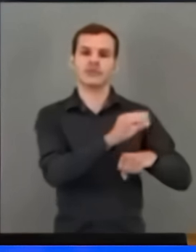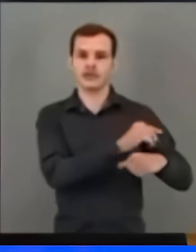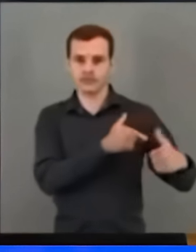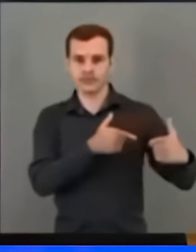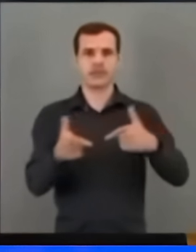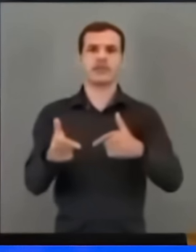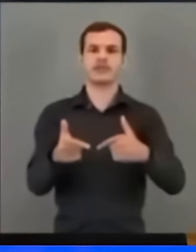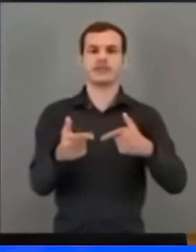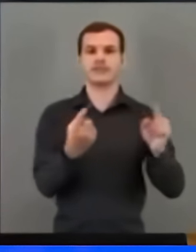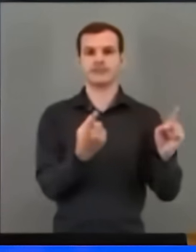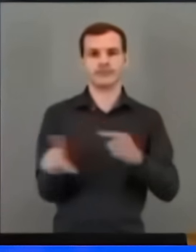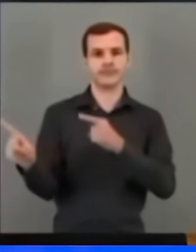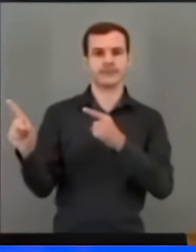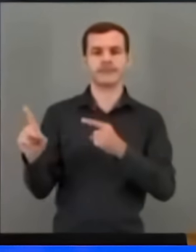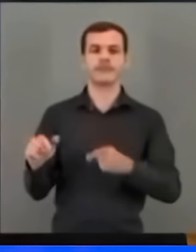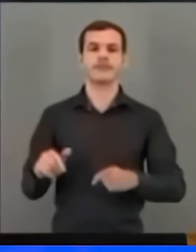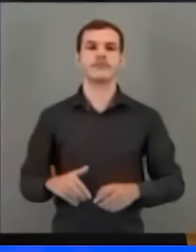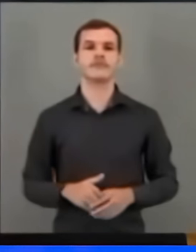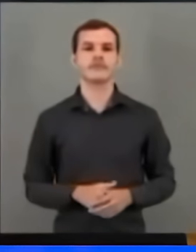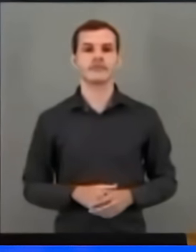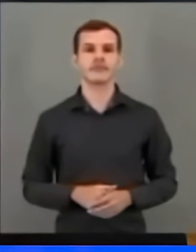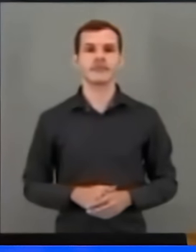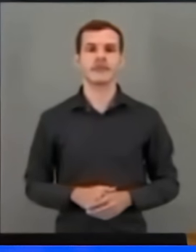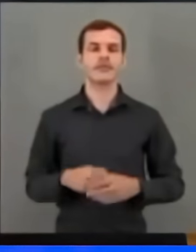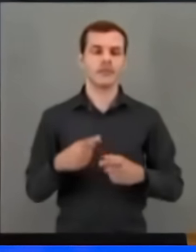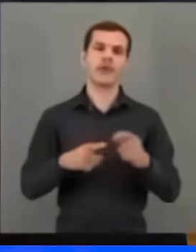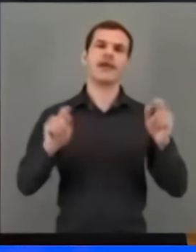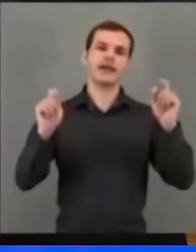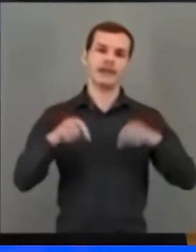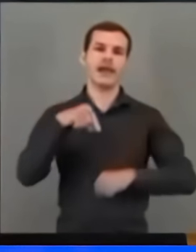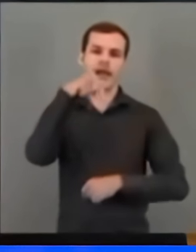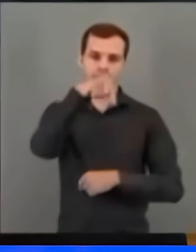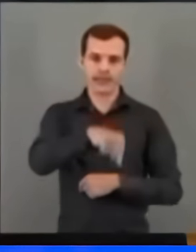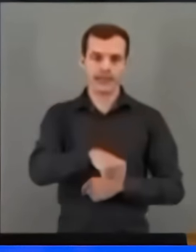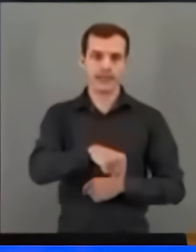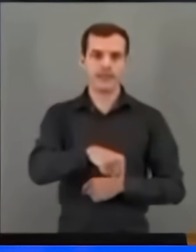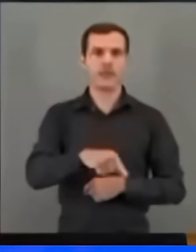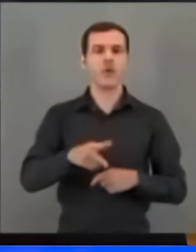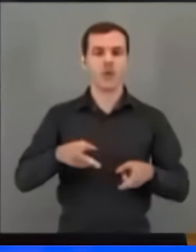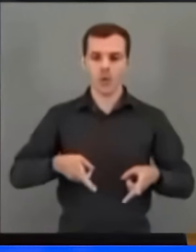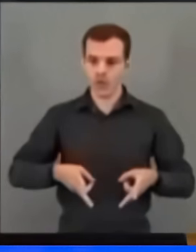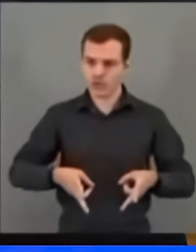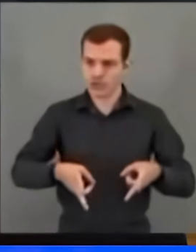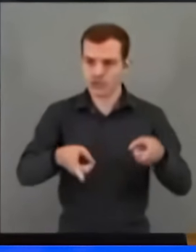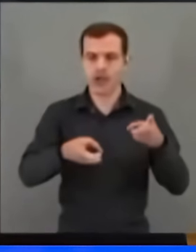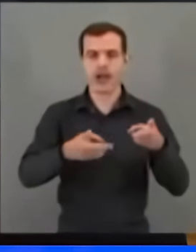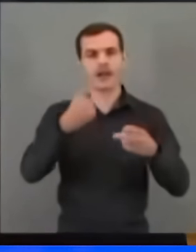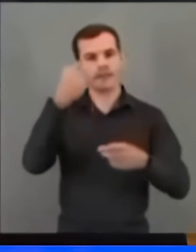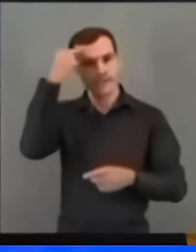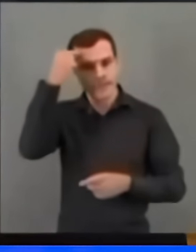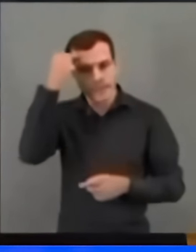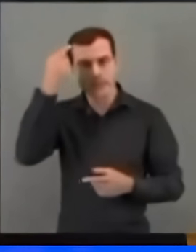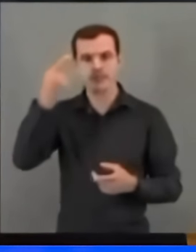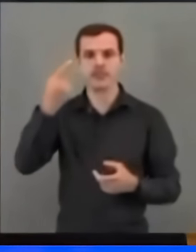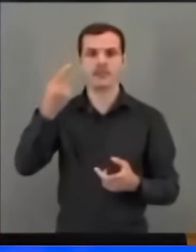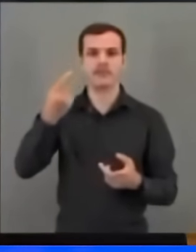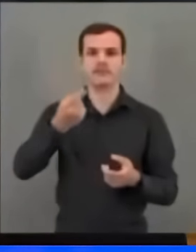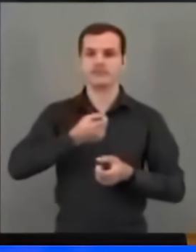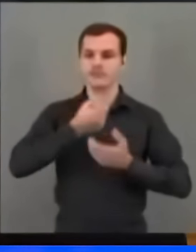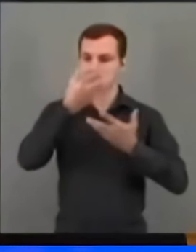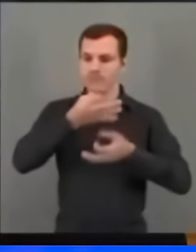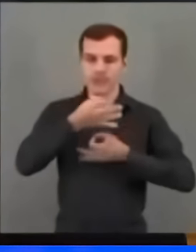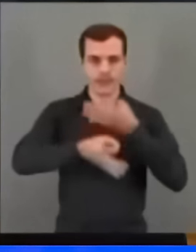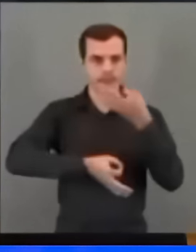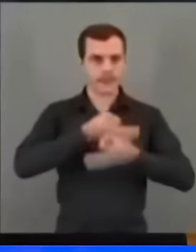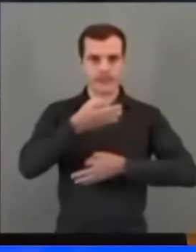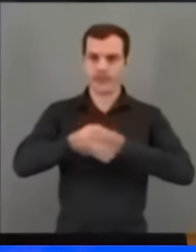para, no mínimo, essa casa poder voltar a andar de cabeça erguida, poder falar o que pensa, para parar um parlamentar de subir na